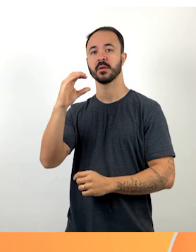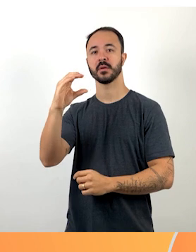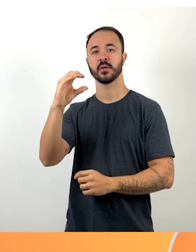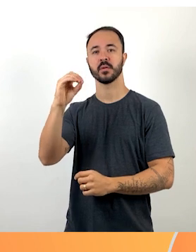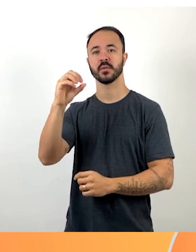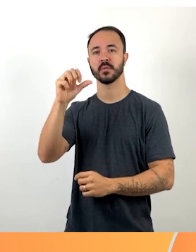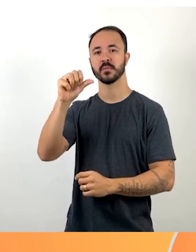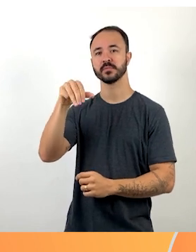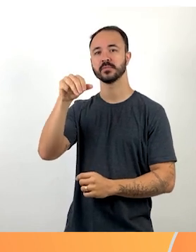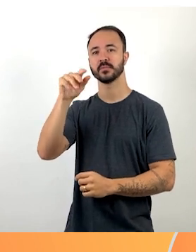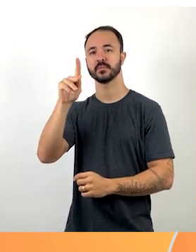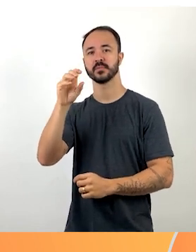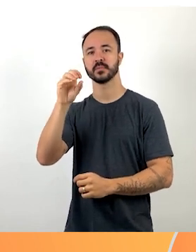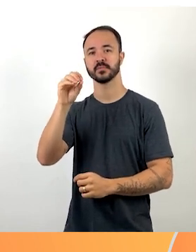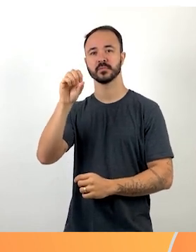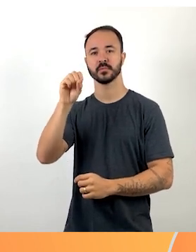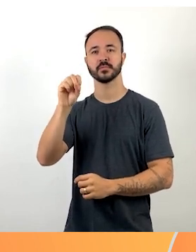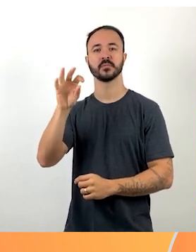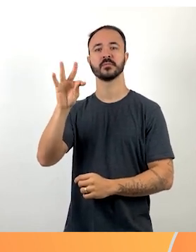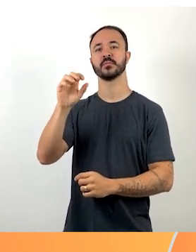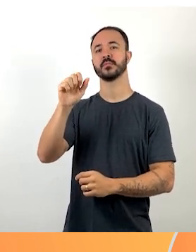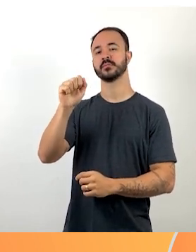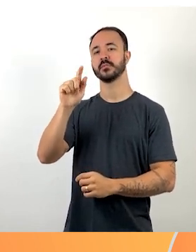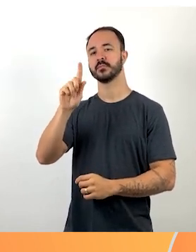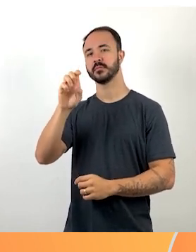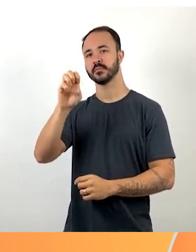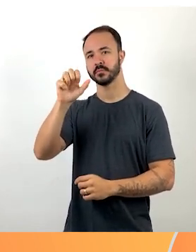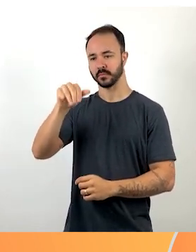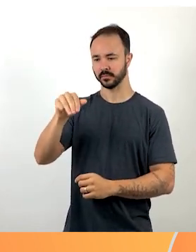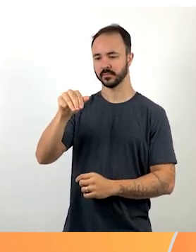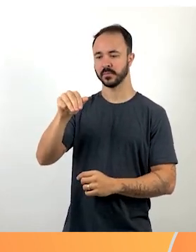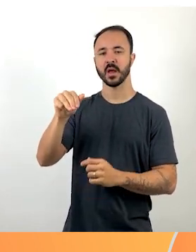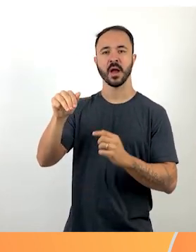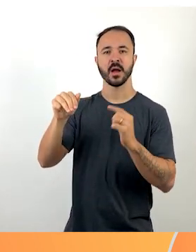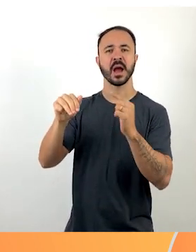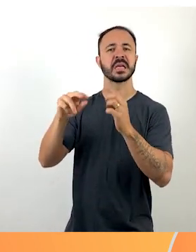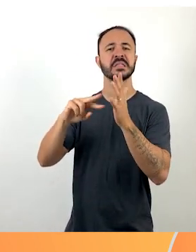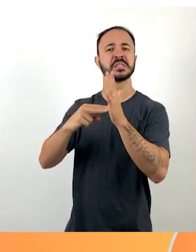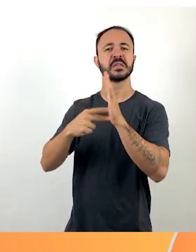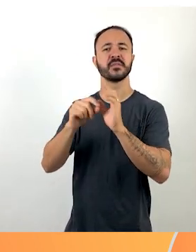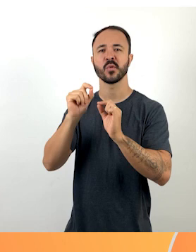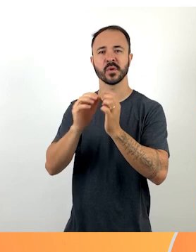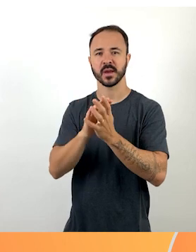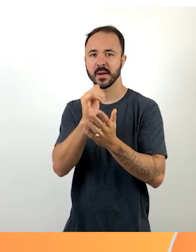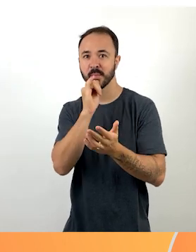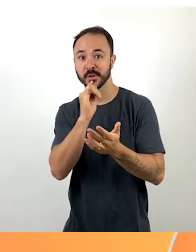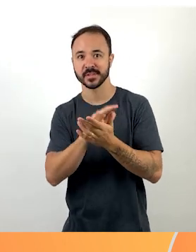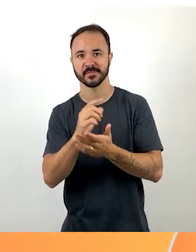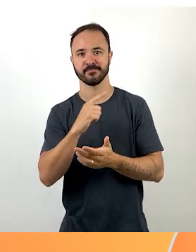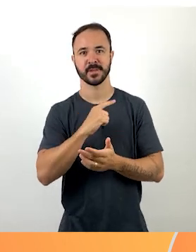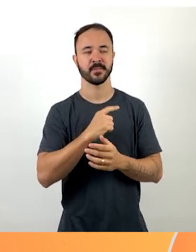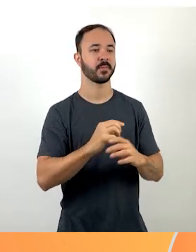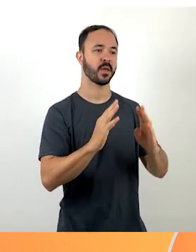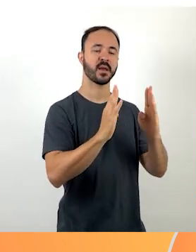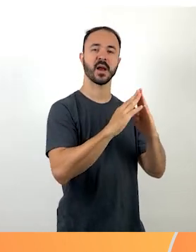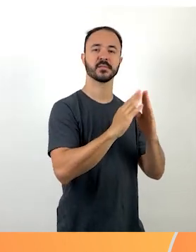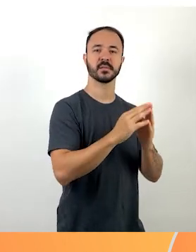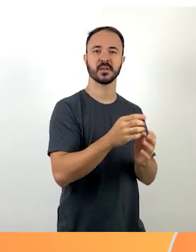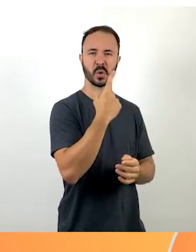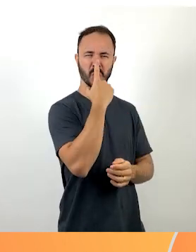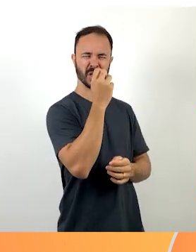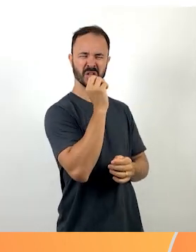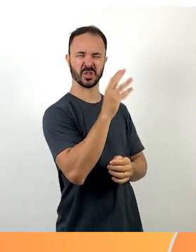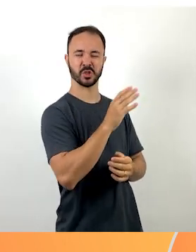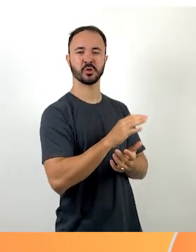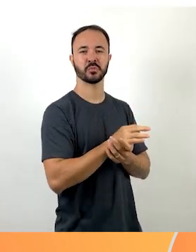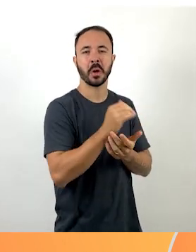a reciclagem de nutrientes a partir do lixo orgânico. Então, esse lixo que você observa na sua cozinha, acabou de